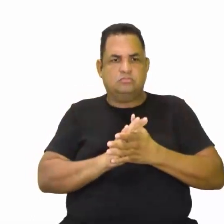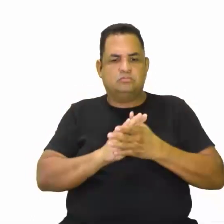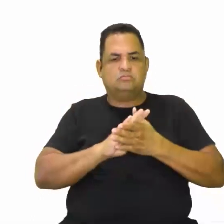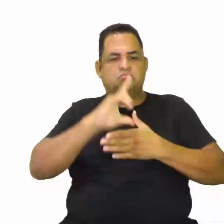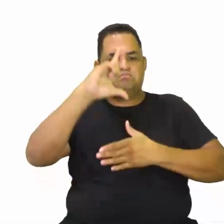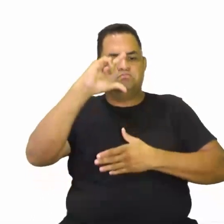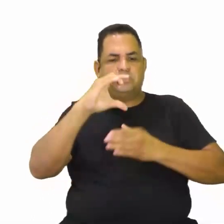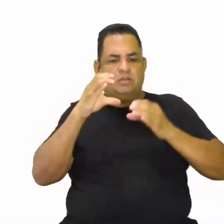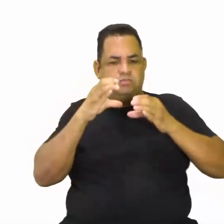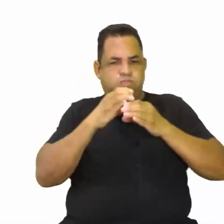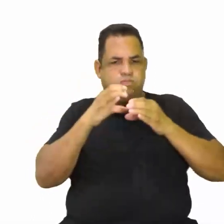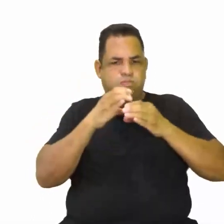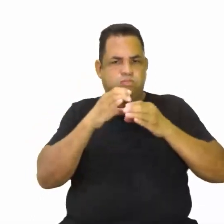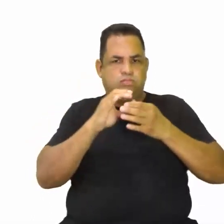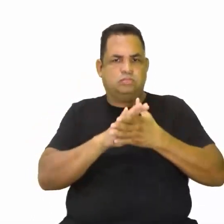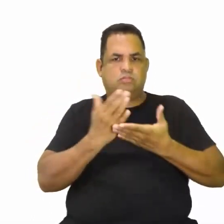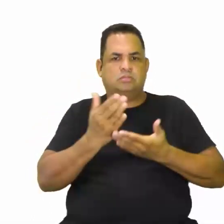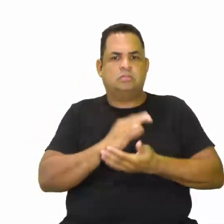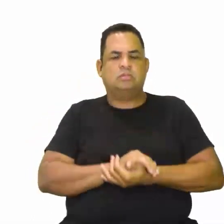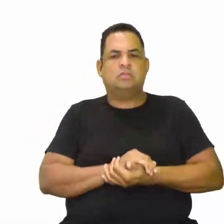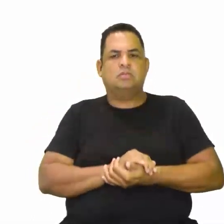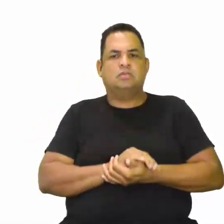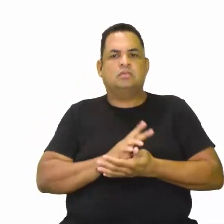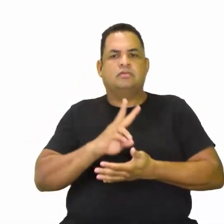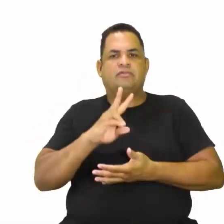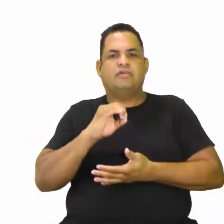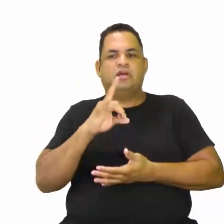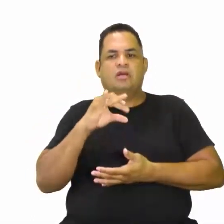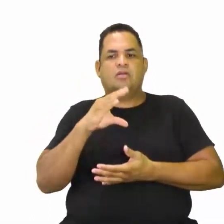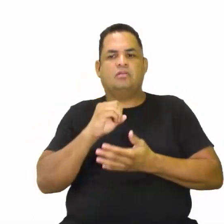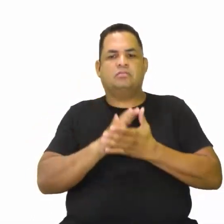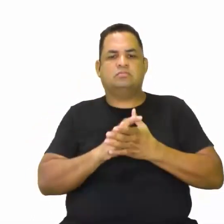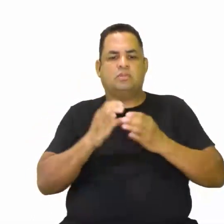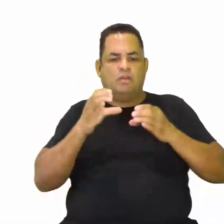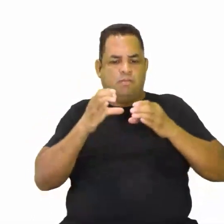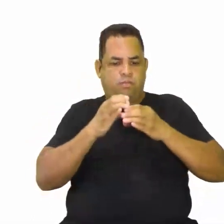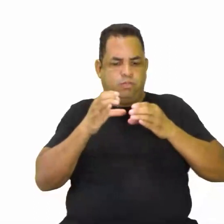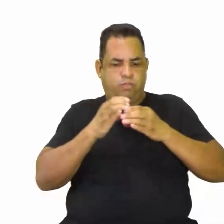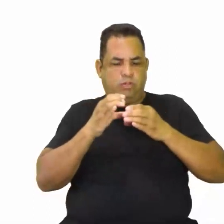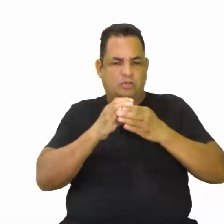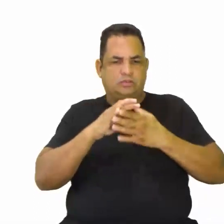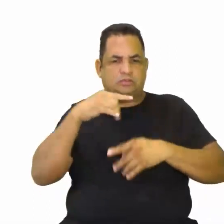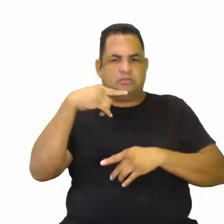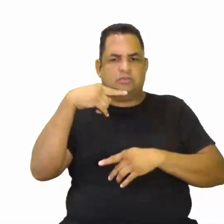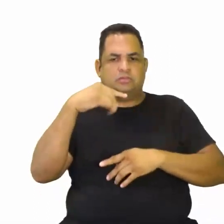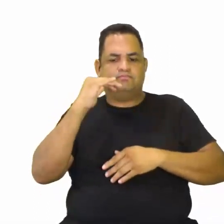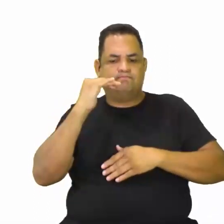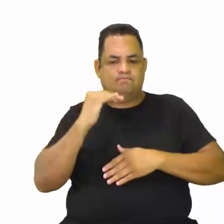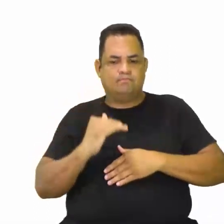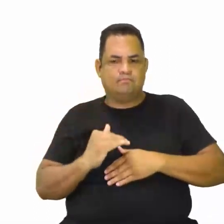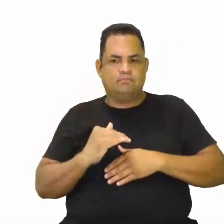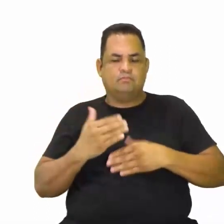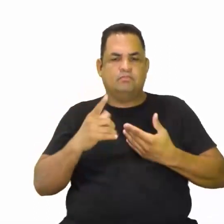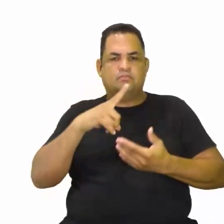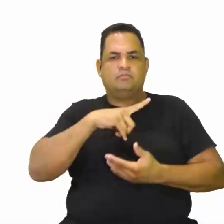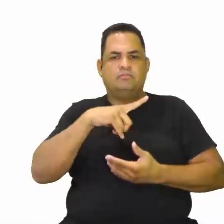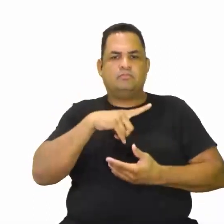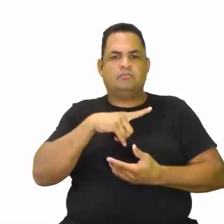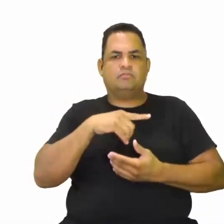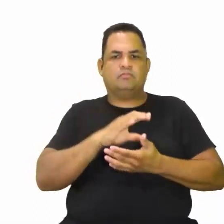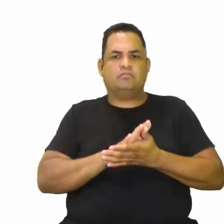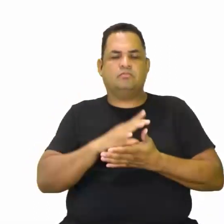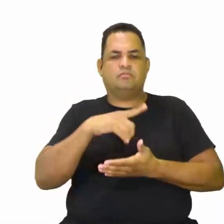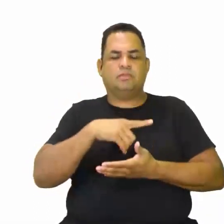baixa pressão. Quer dizer, quando fala vácuo, é sinônimo de pressão negativa. Pressão negativa, nós temos a